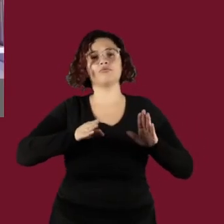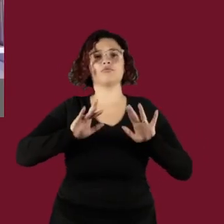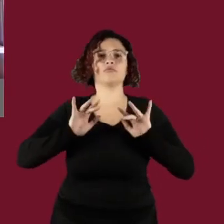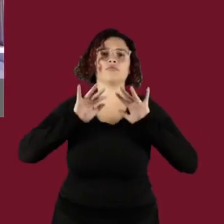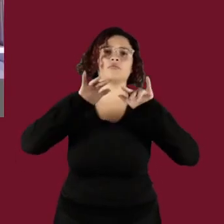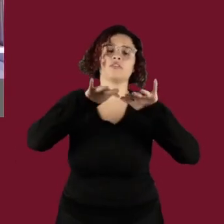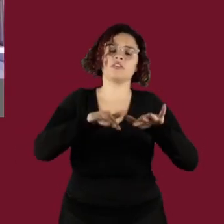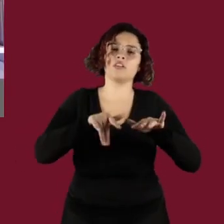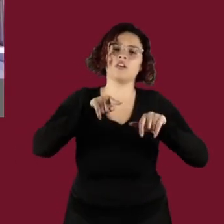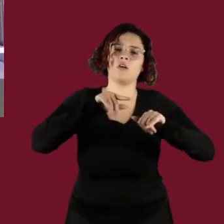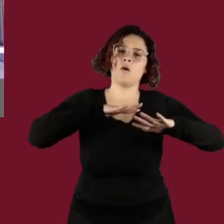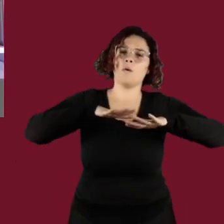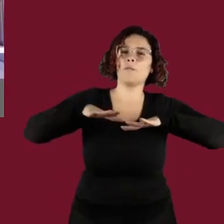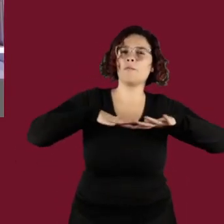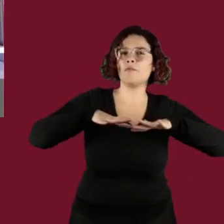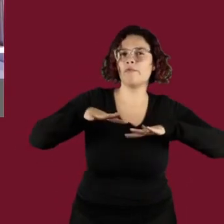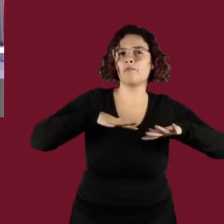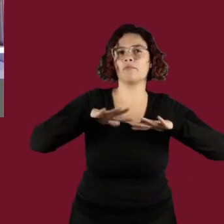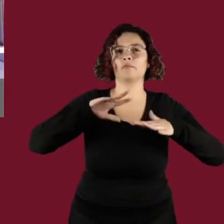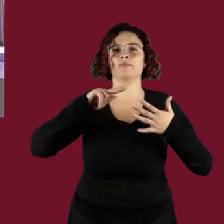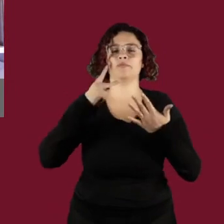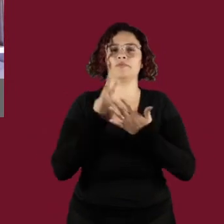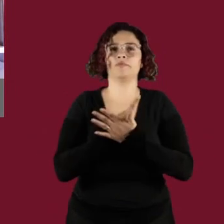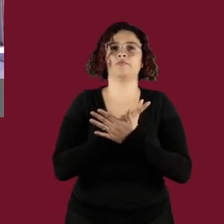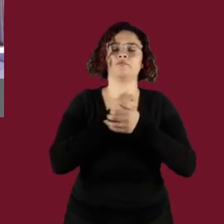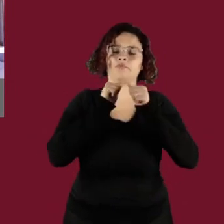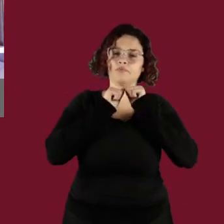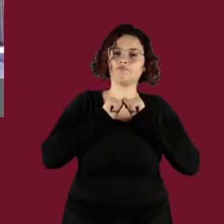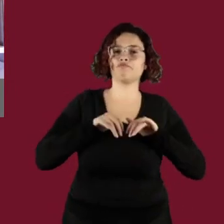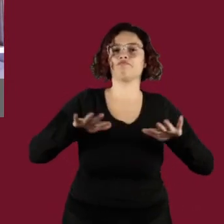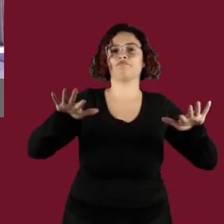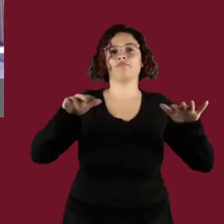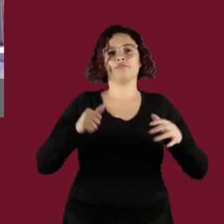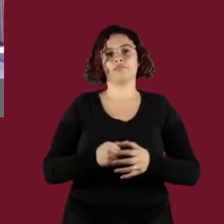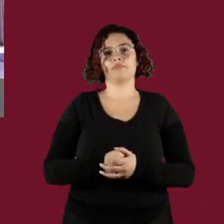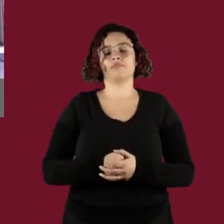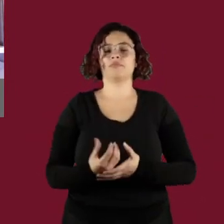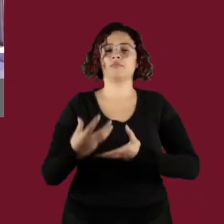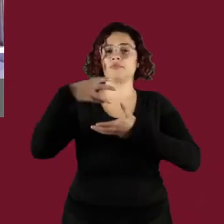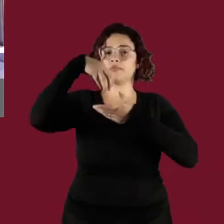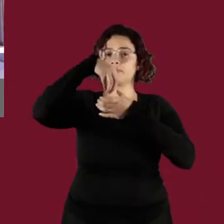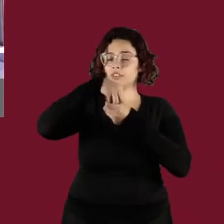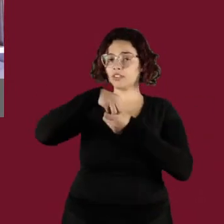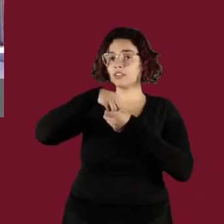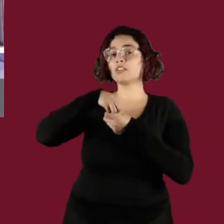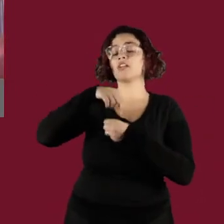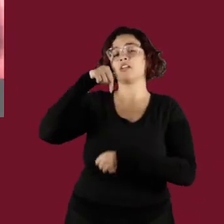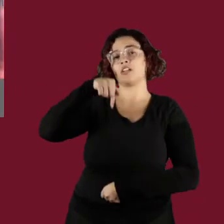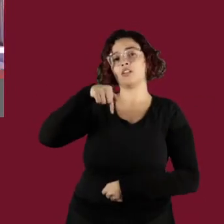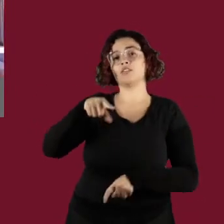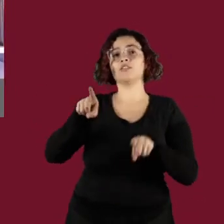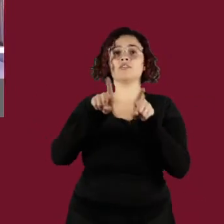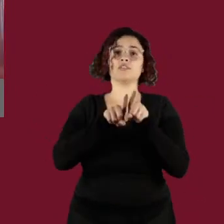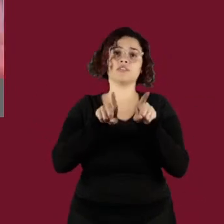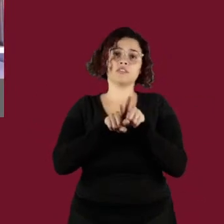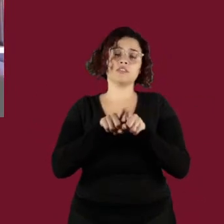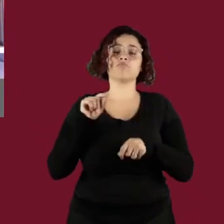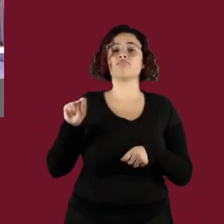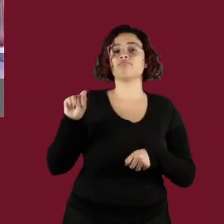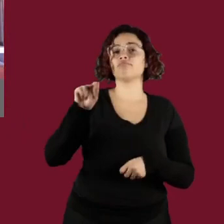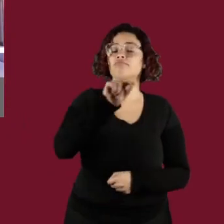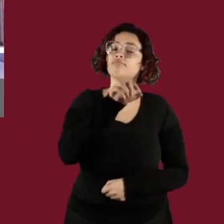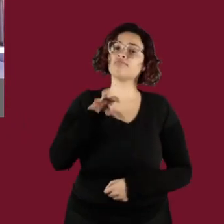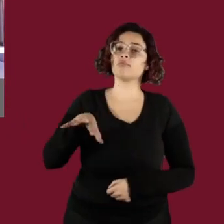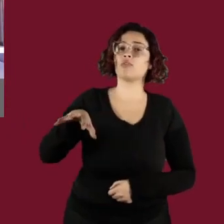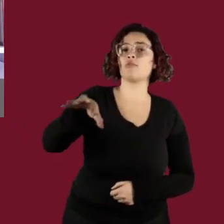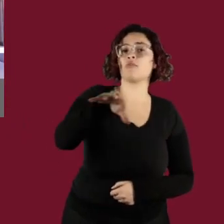Todo aquele movimento que aconteceu, impulsionámos de alguma forma, tanto aqui dentro da organização, como os órgãos,